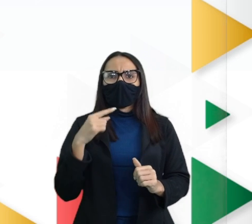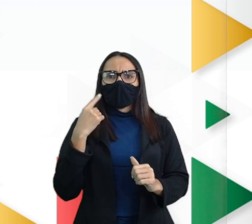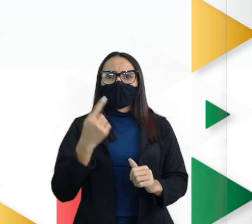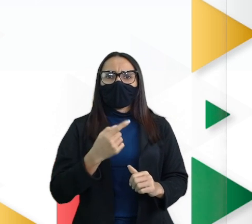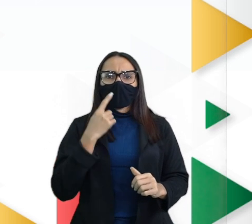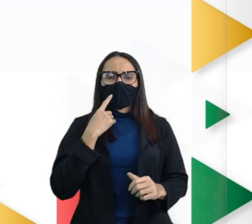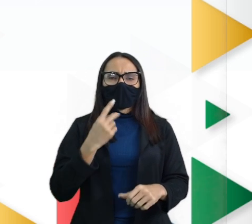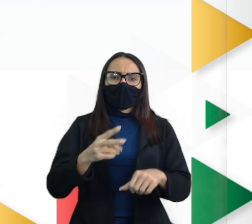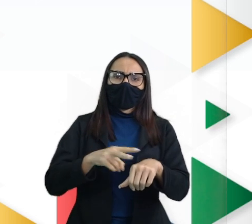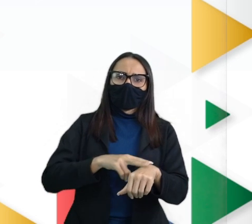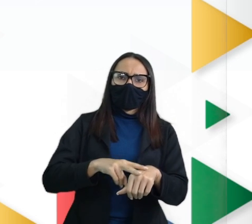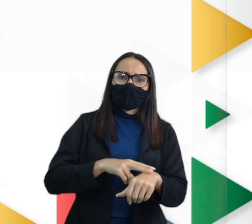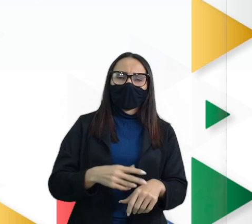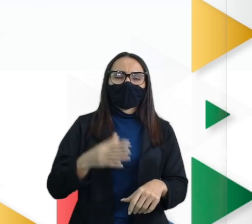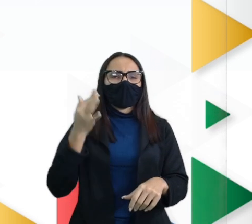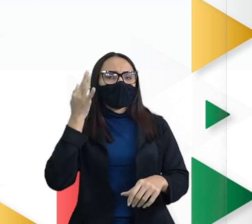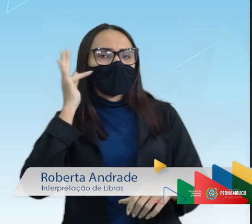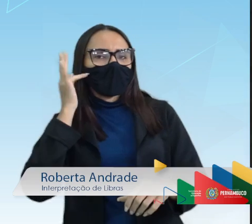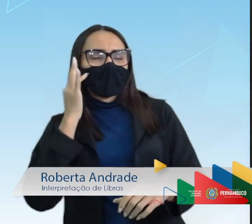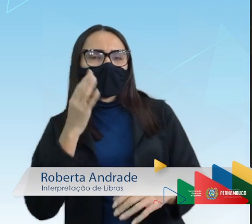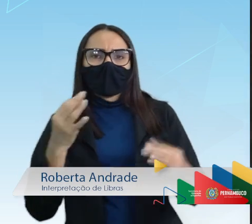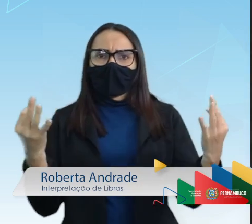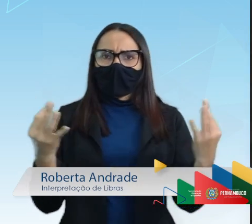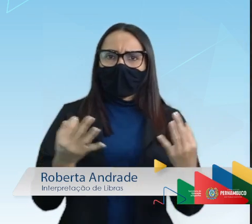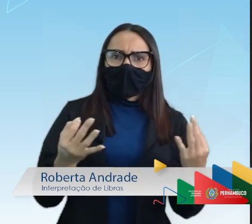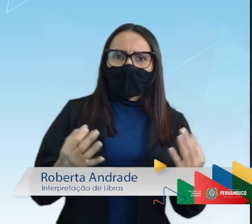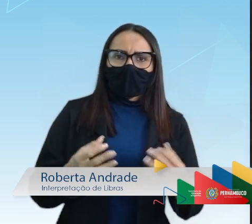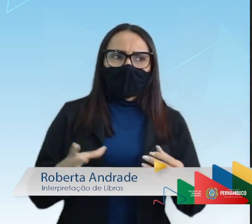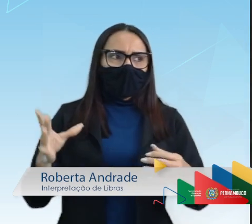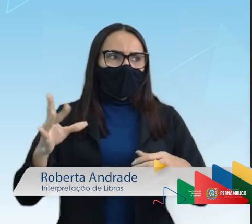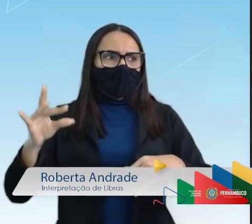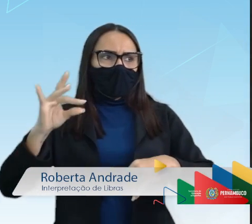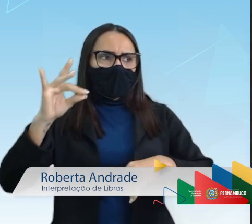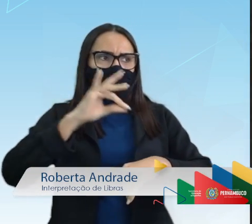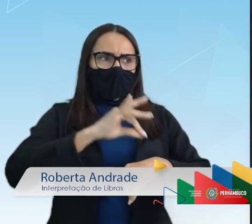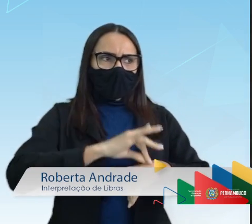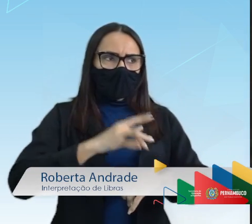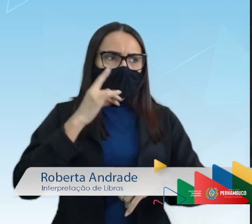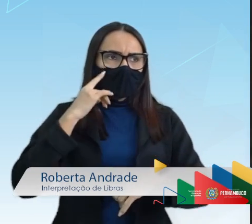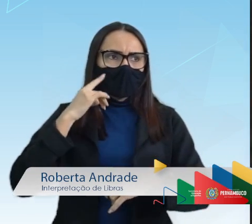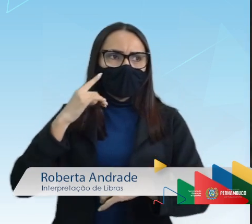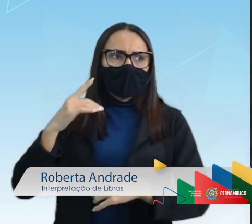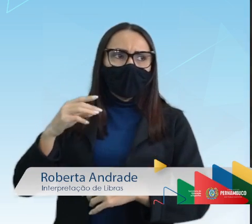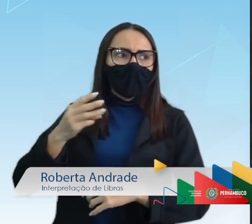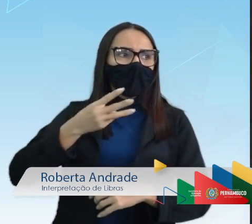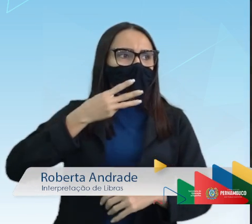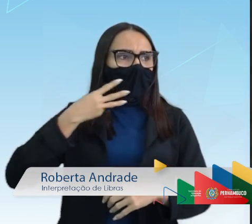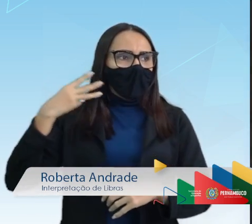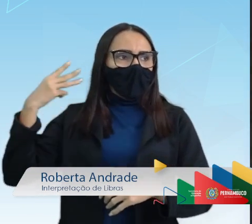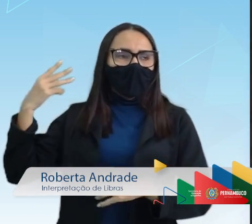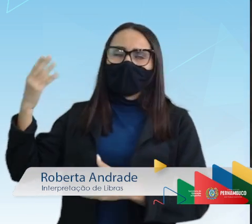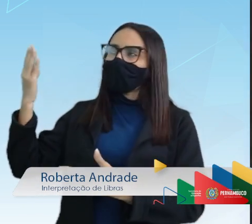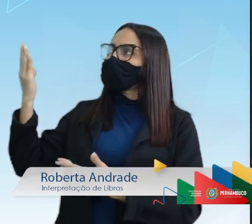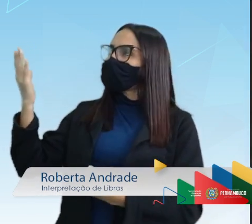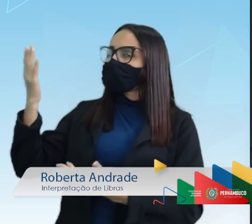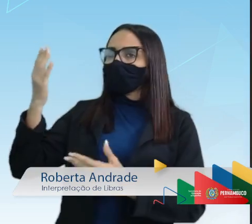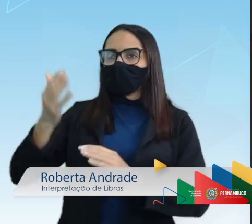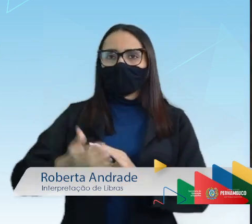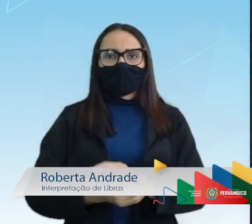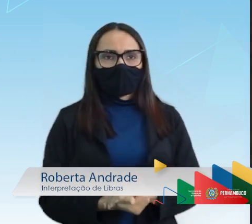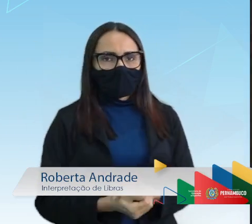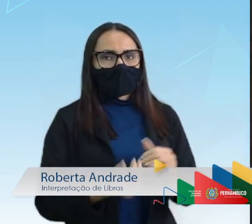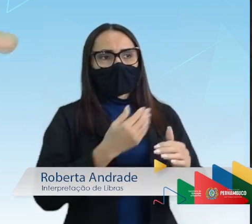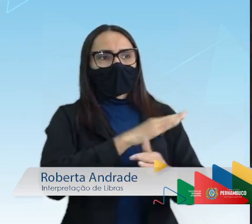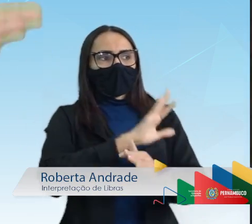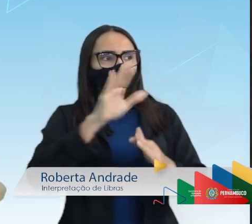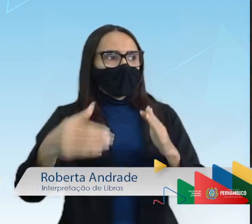verdura, nossas frutas belíssimas, que a abelhinha tá tirando, polisando o melzinho dela, botando para outro cantinho. Pronto. Tudo